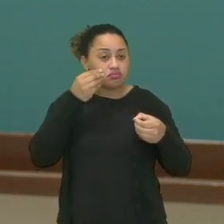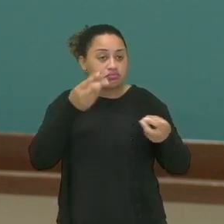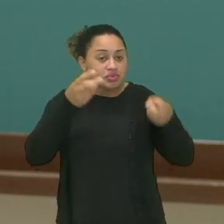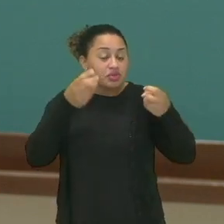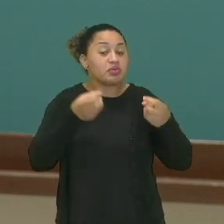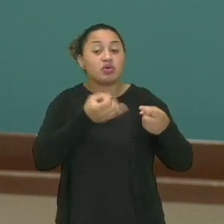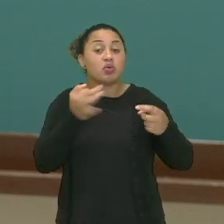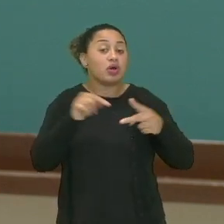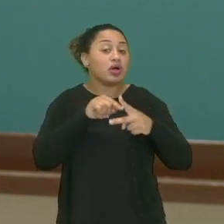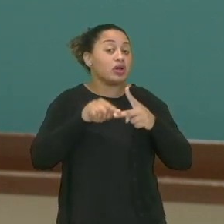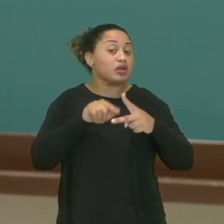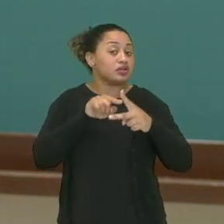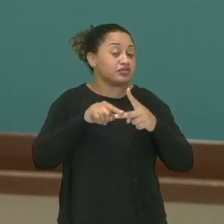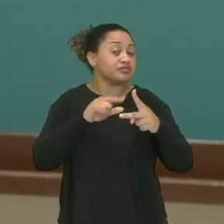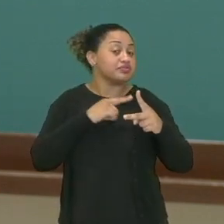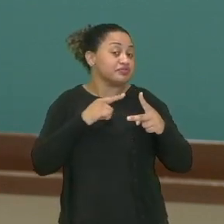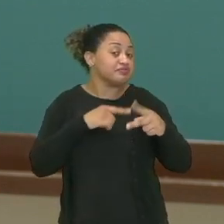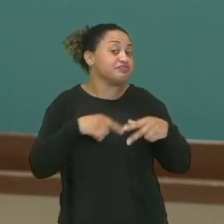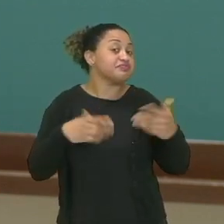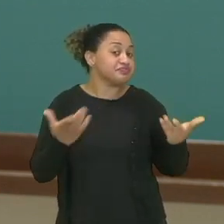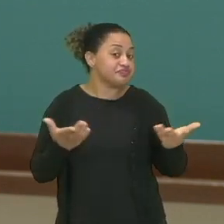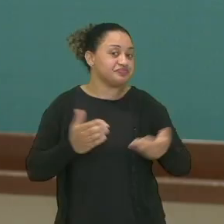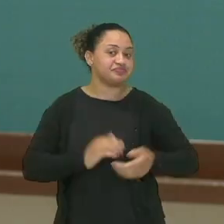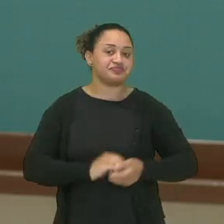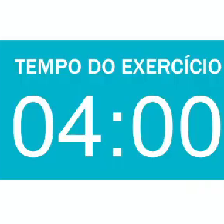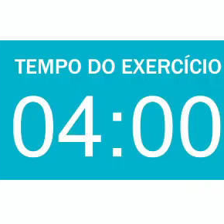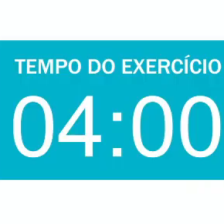ângulo que está sendo marcado ali no transferidor.